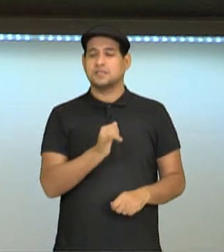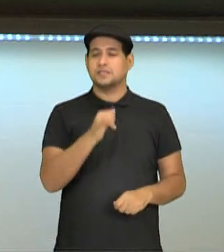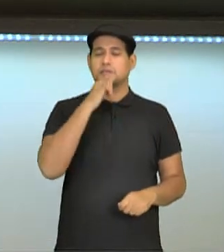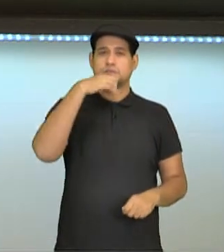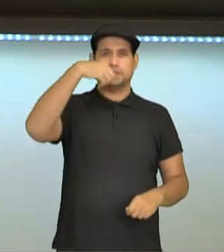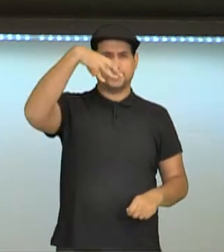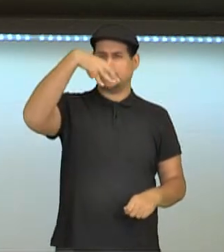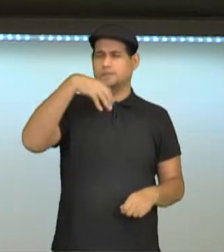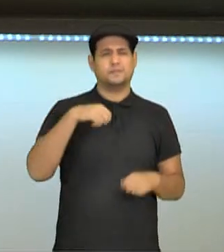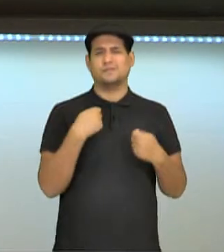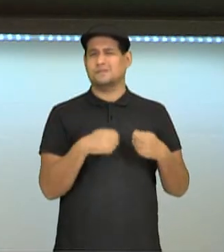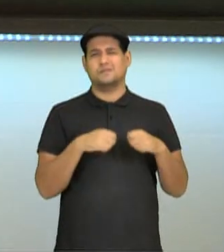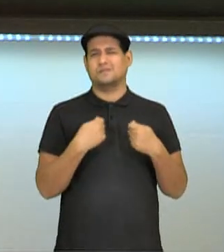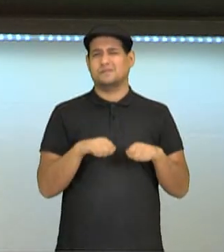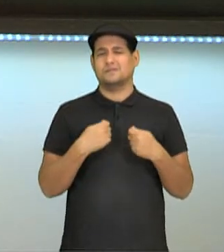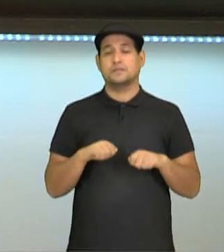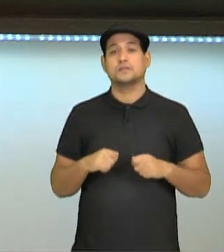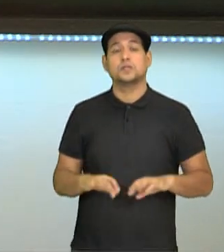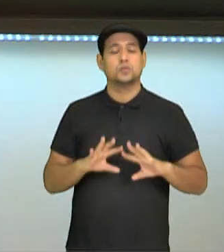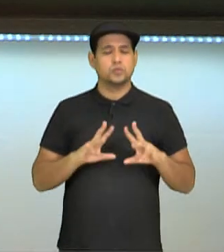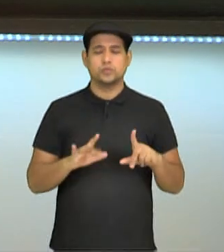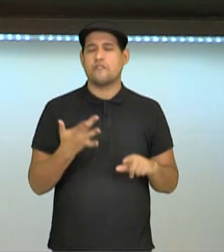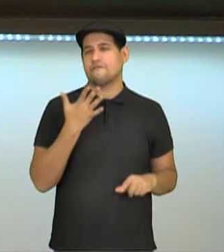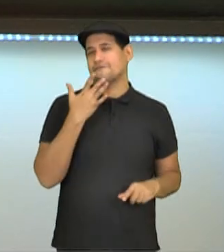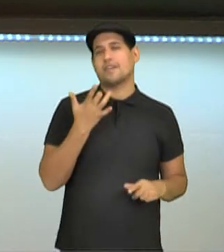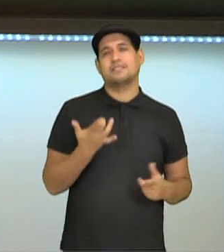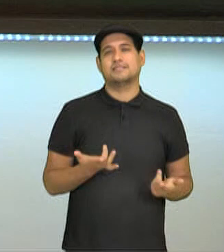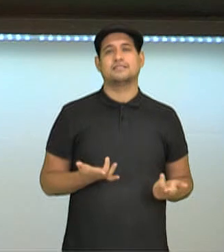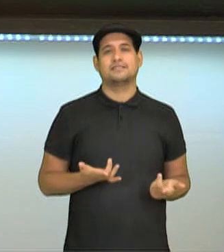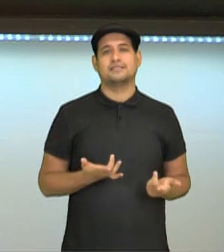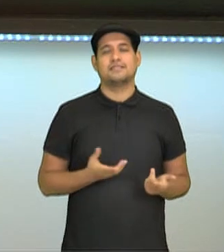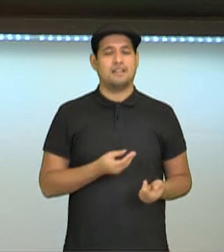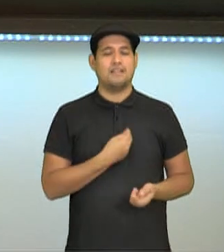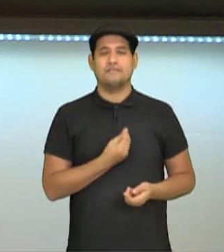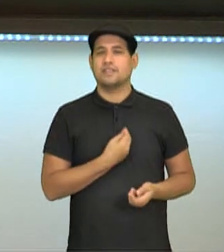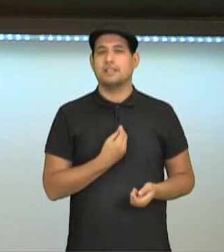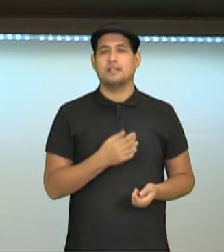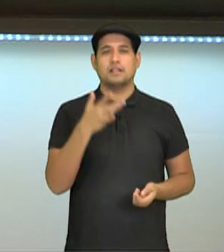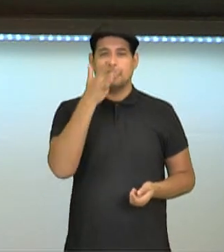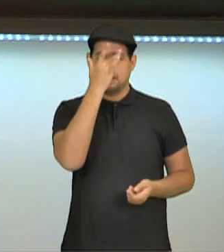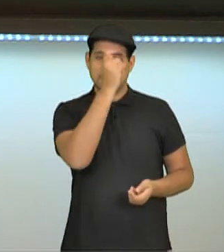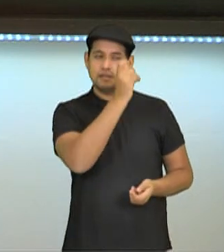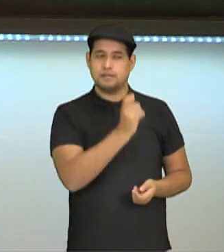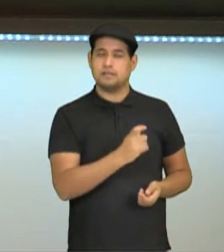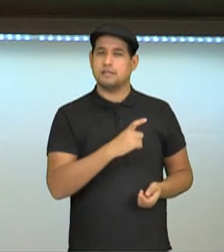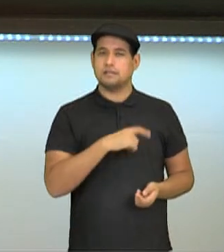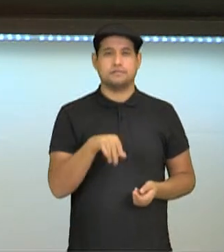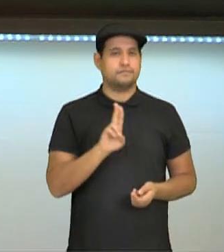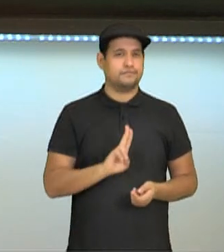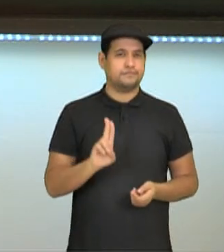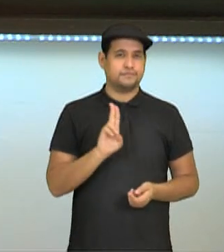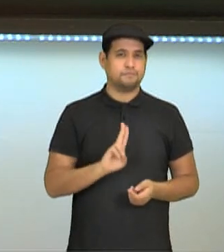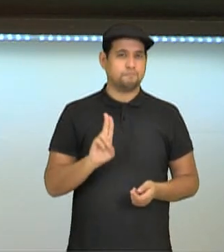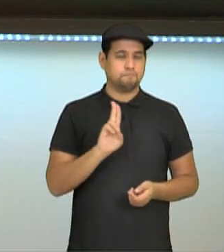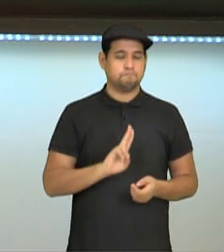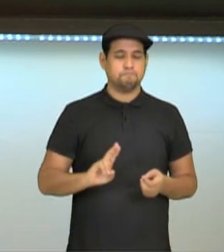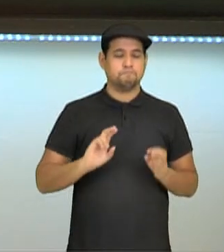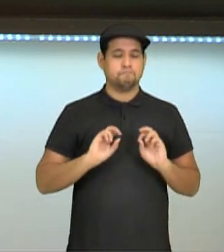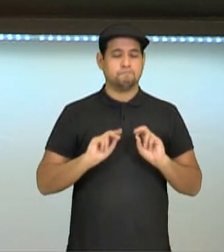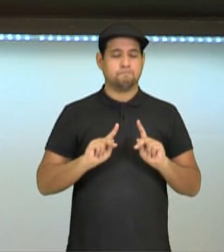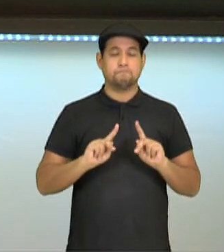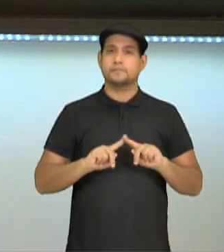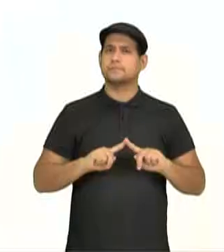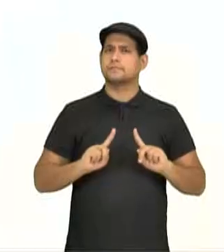Então, tudo isso já facilitava a vida de quem estava utilizando, tá?